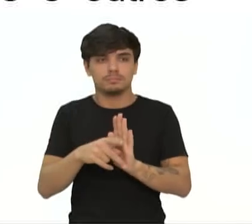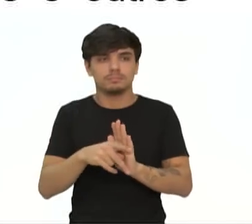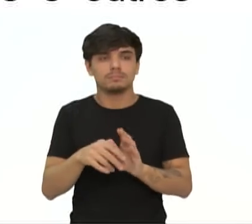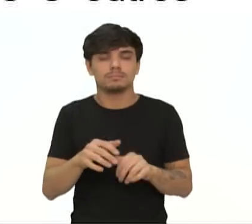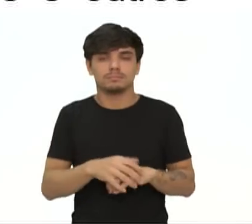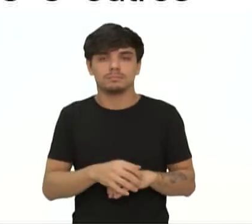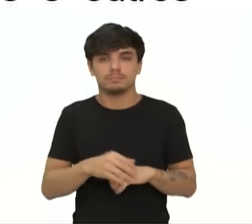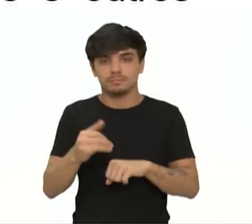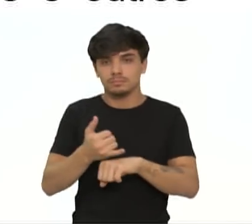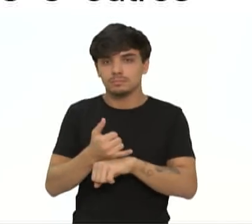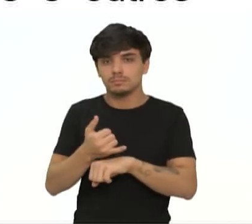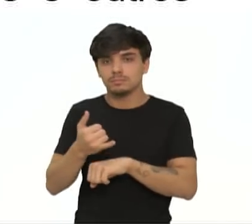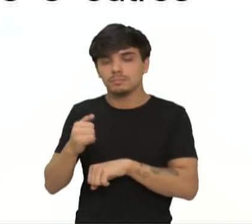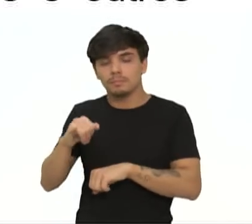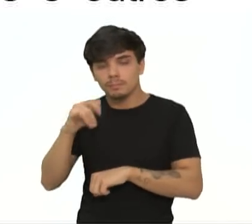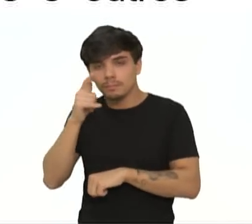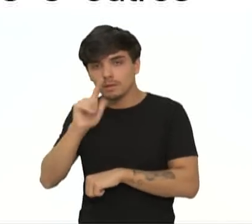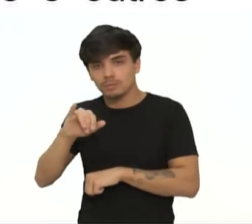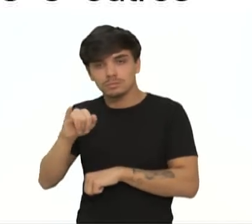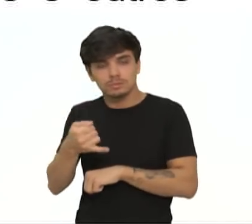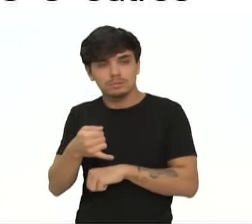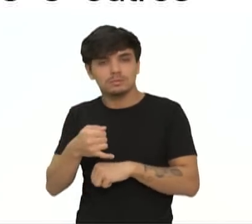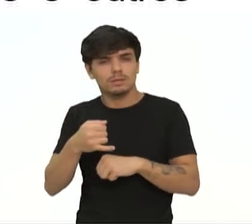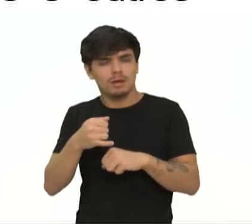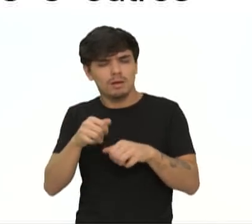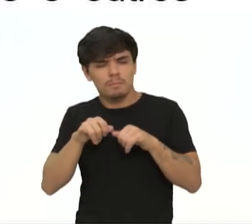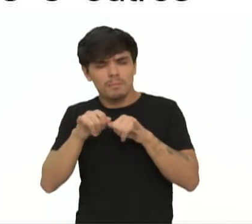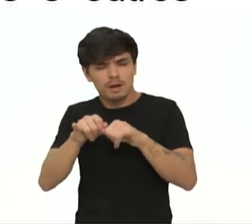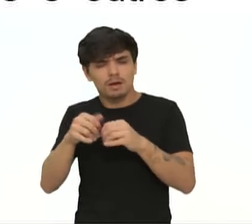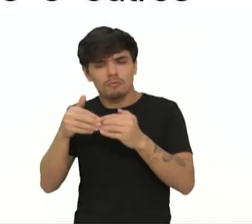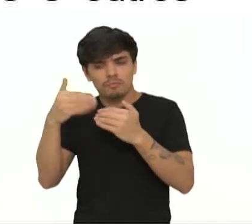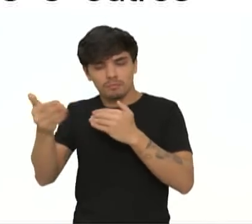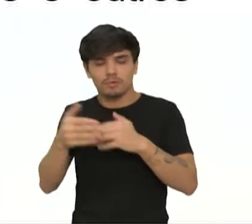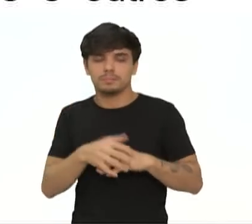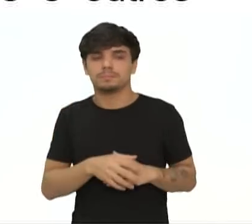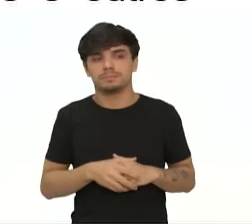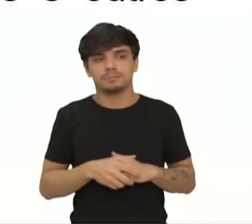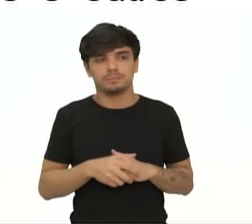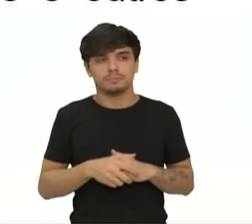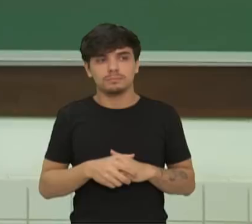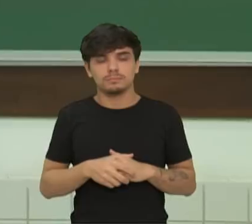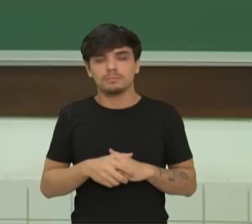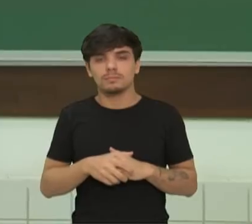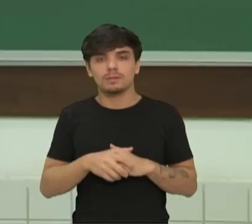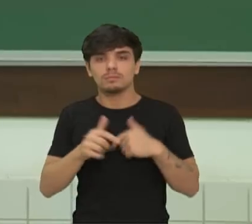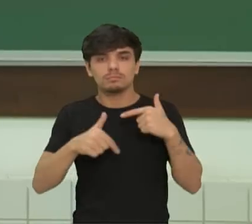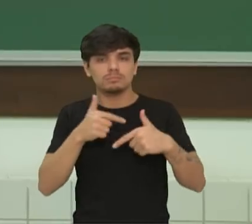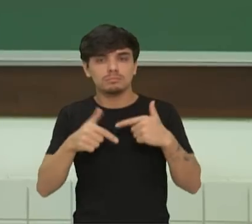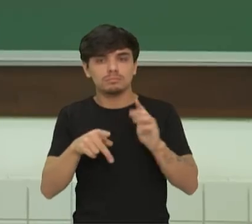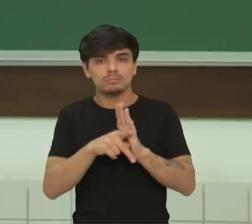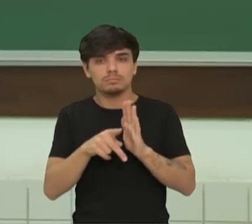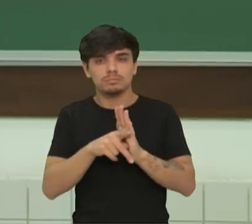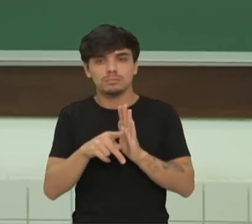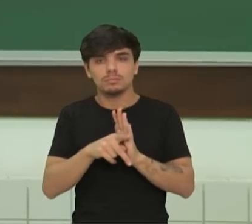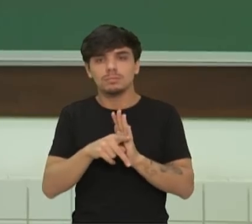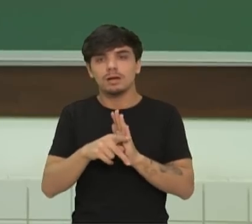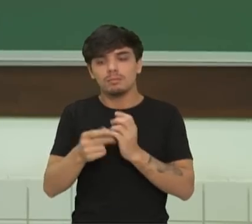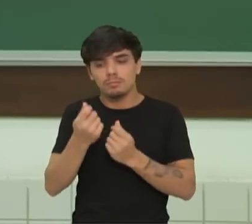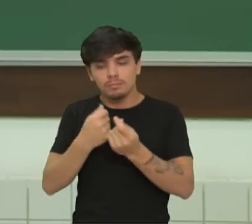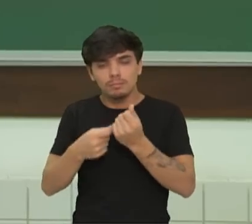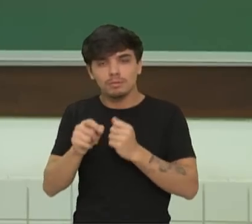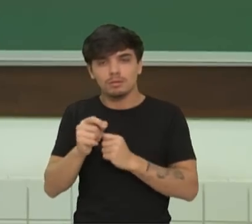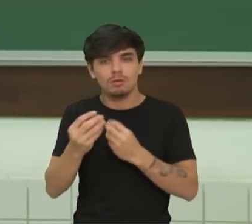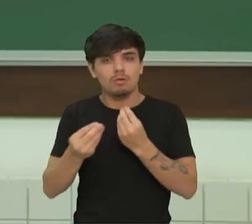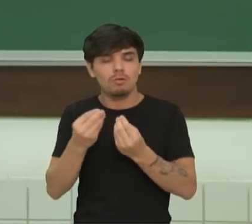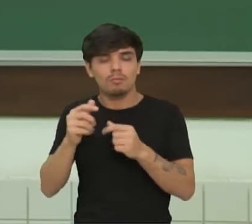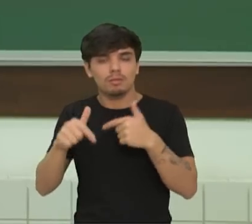e outros mercados externos. Então, ela não trabalhava tanto com metalismo, porque ela não tinha colônia para trazer. Então, o que ela fez? Ela trabalhou